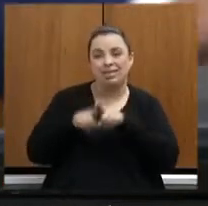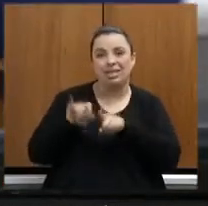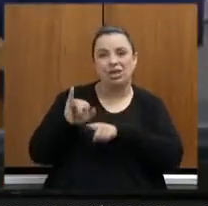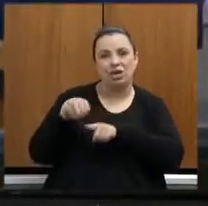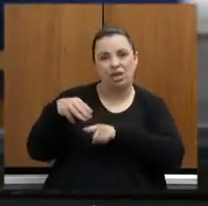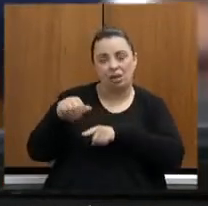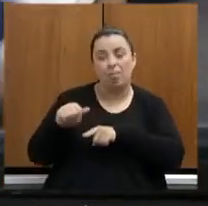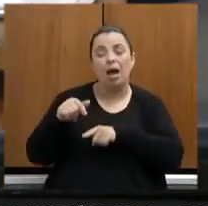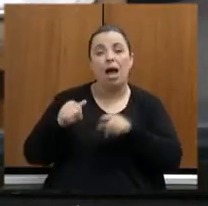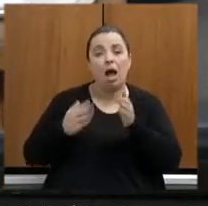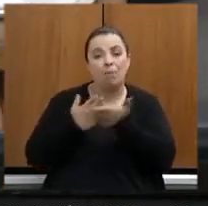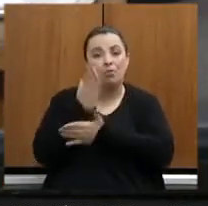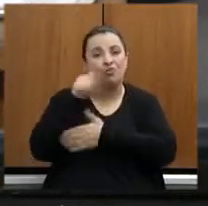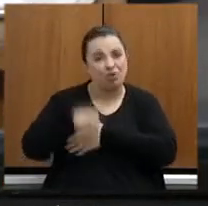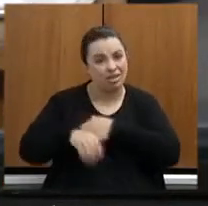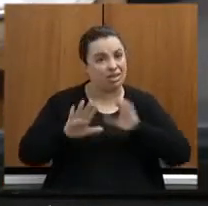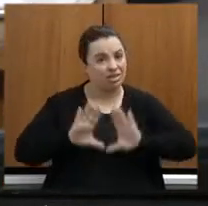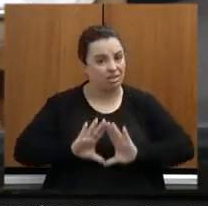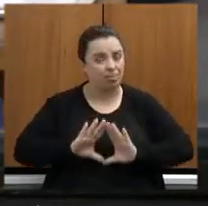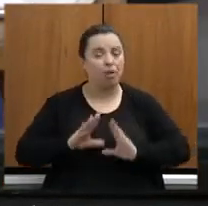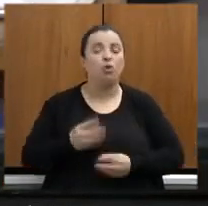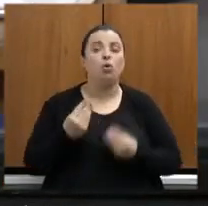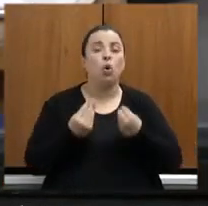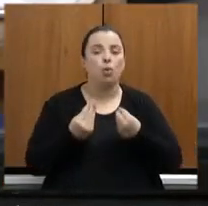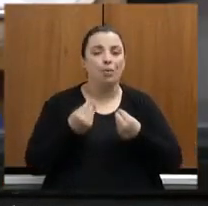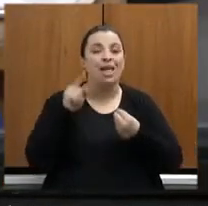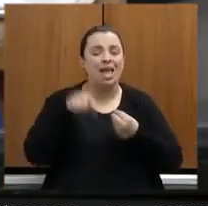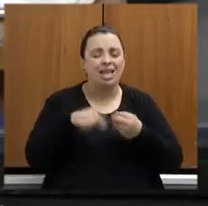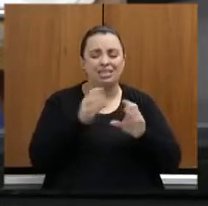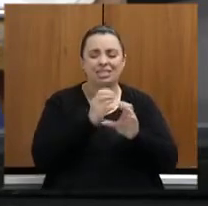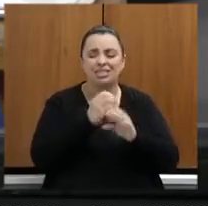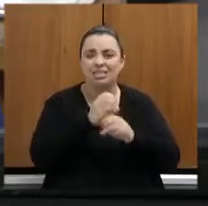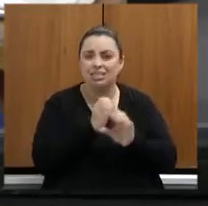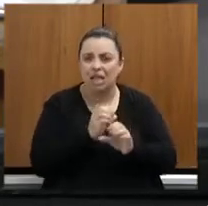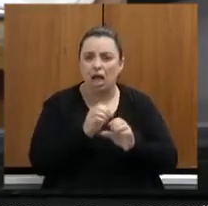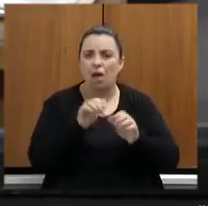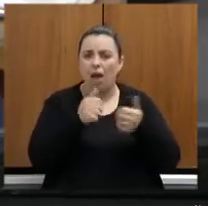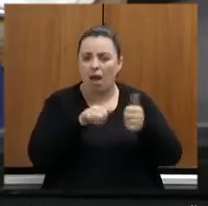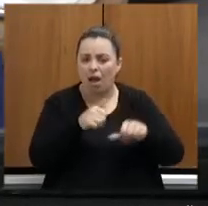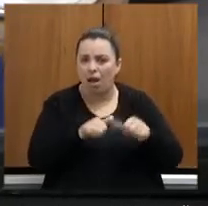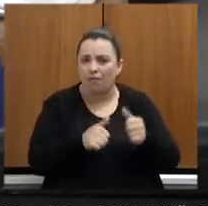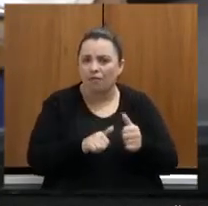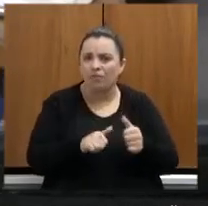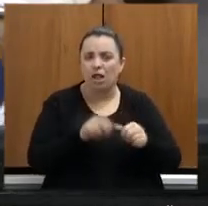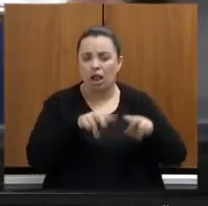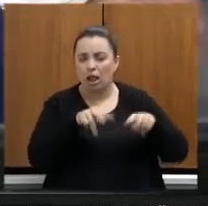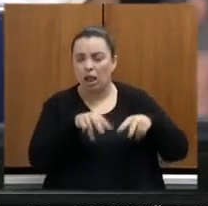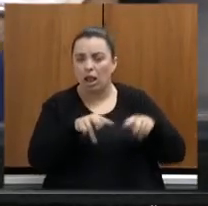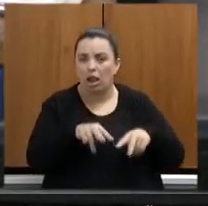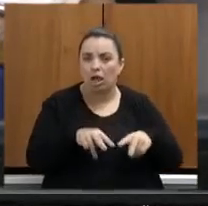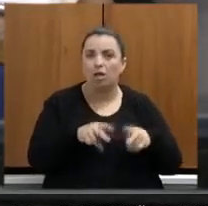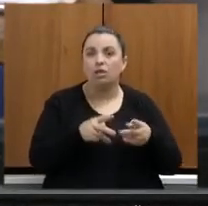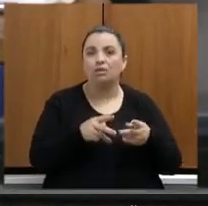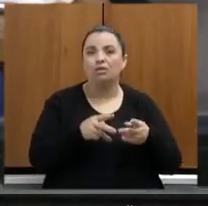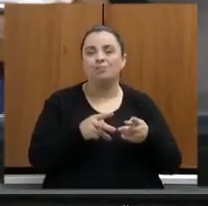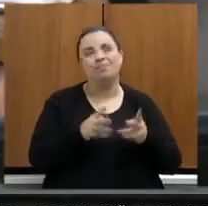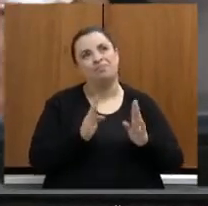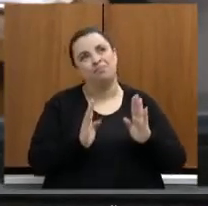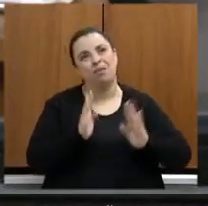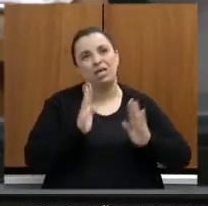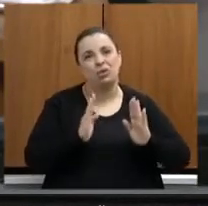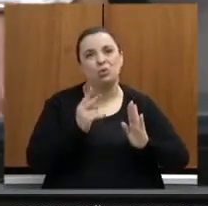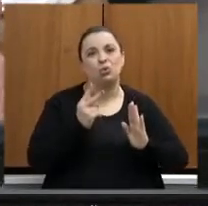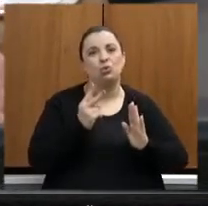aqui nós entendemos que exames feitos império de outra cidade no caso duas vezes por ano